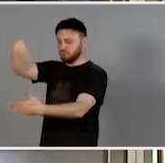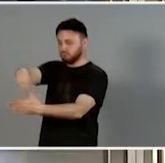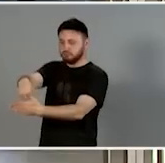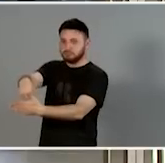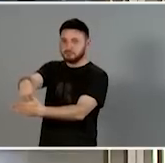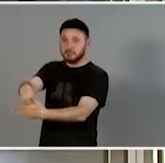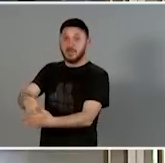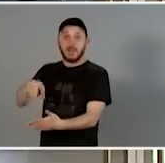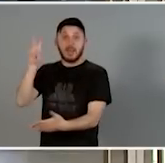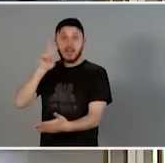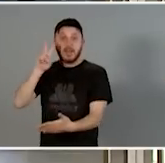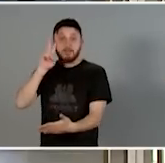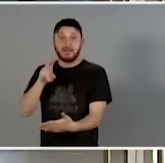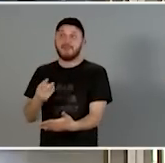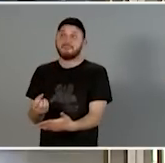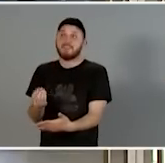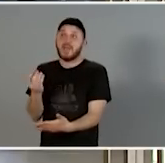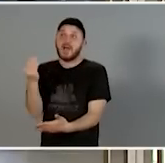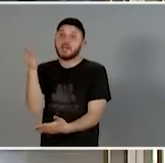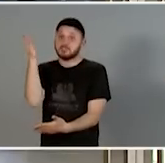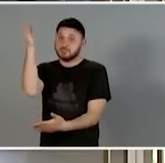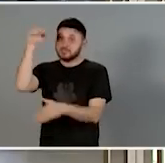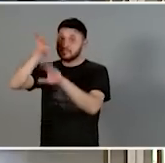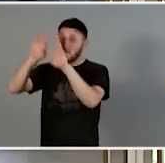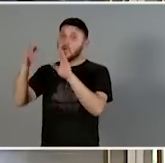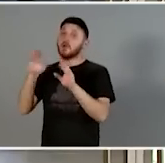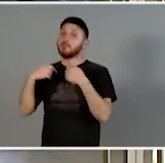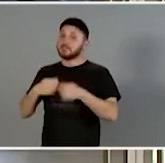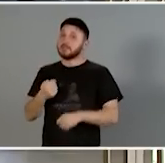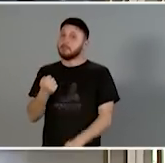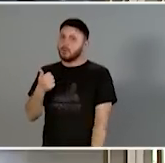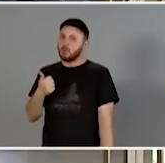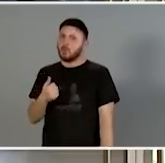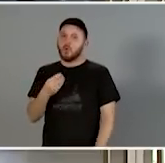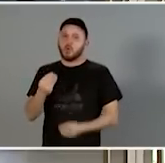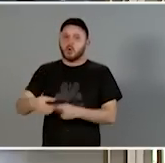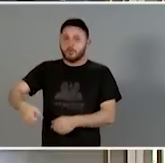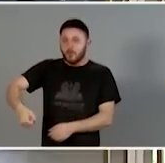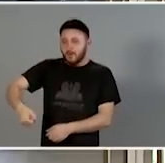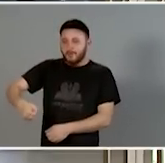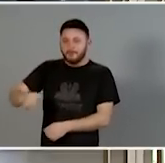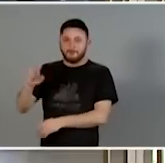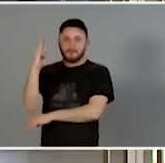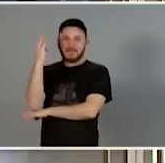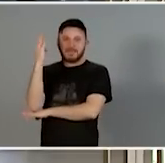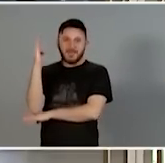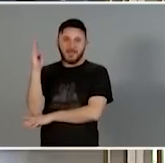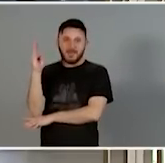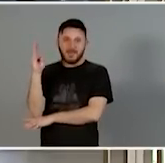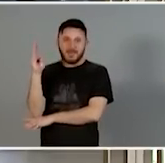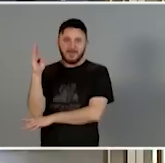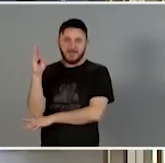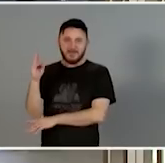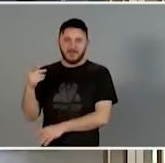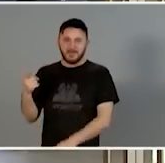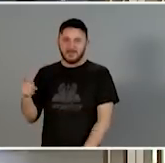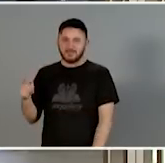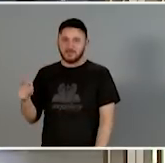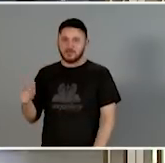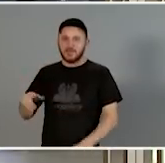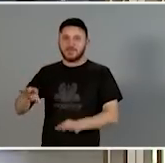E lembrar que para essa viagem você precisa de muito pouco. Então, como é de madeira, não adianta você fazer igual. Aqui não tem